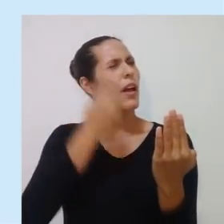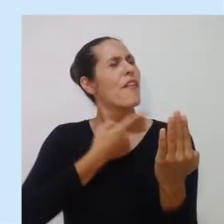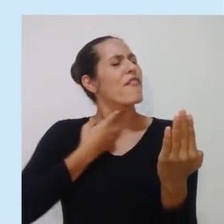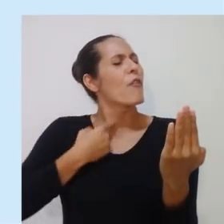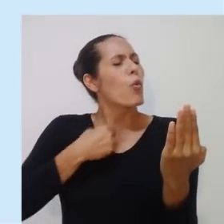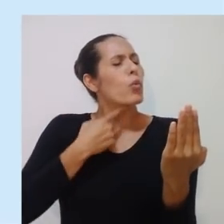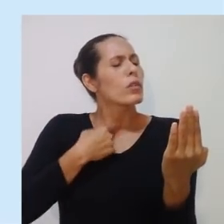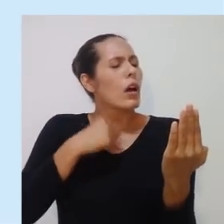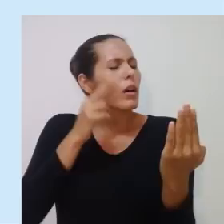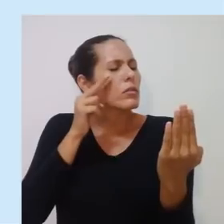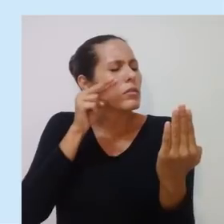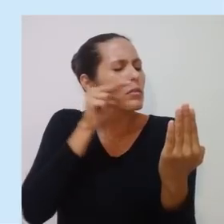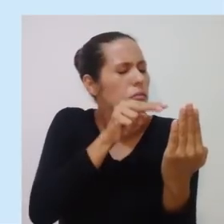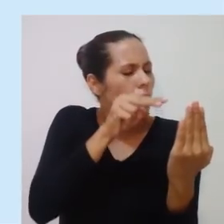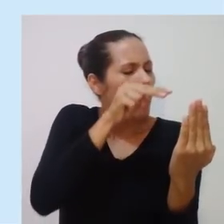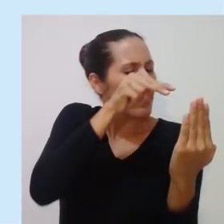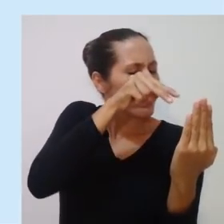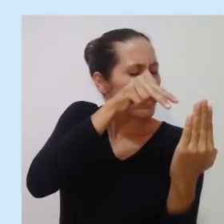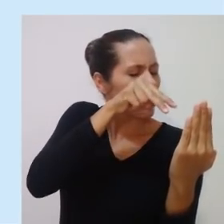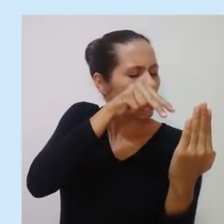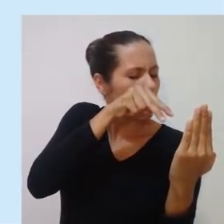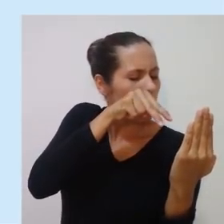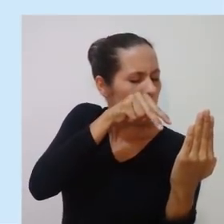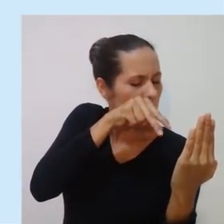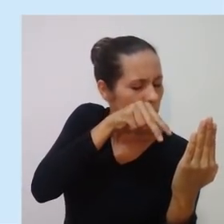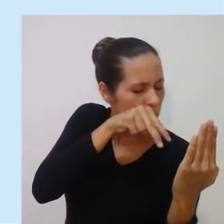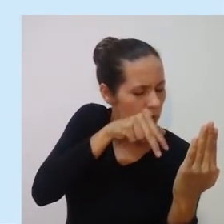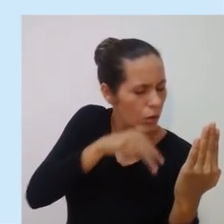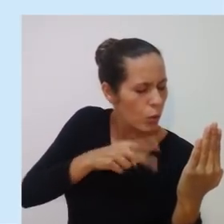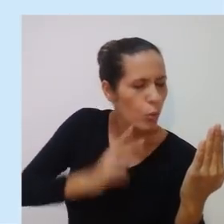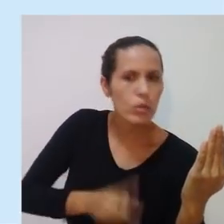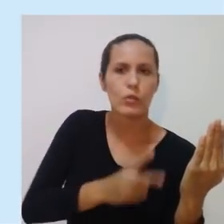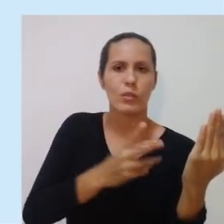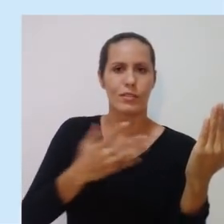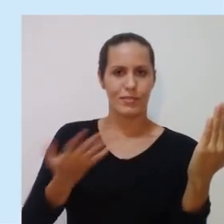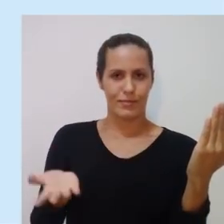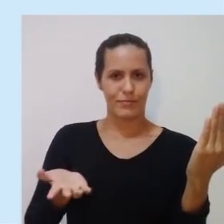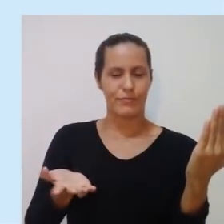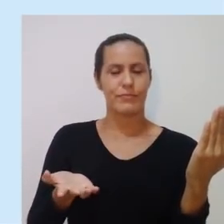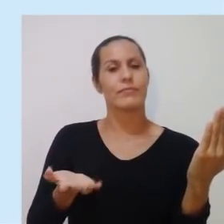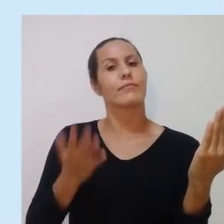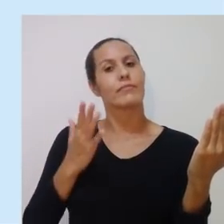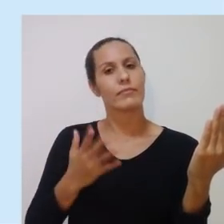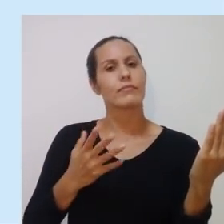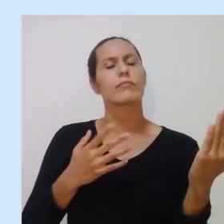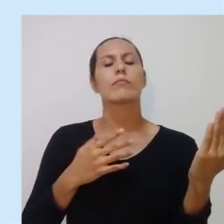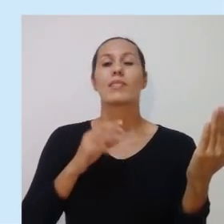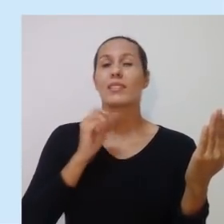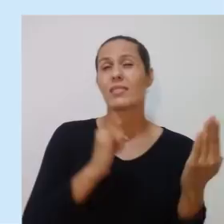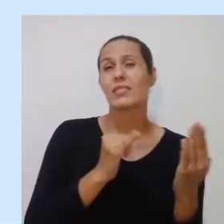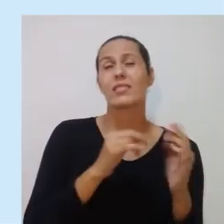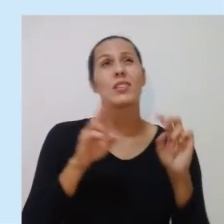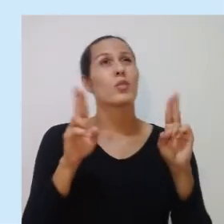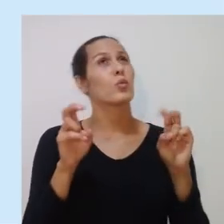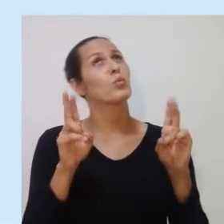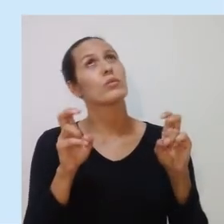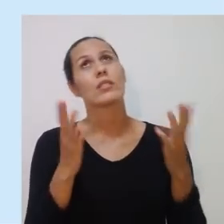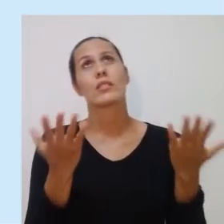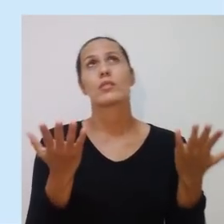leitor fique com vontade de continuar a ler o texto. Que o leitor vá... Se for